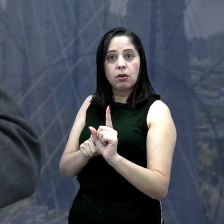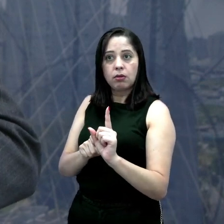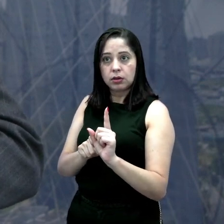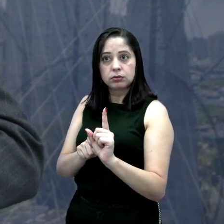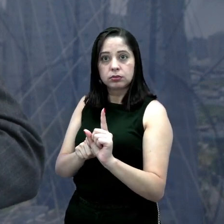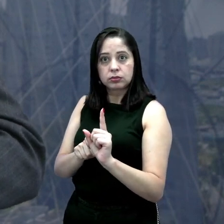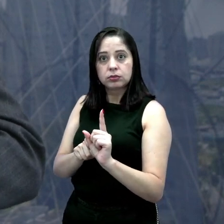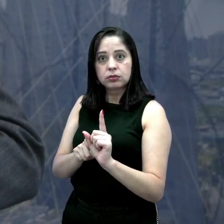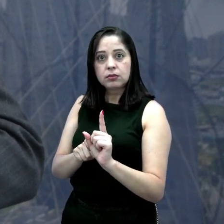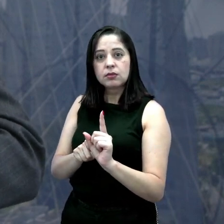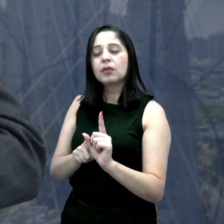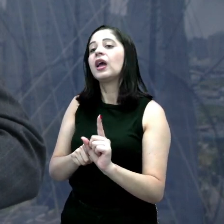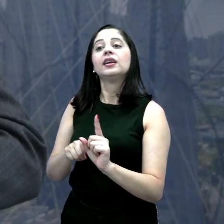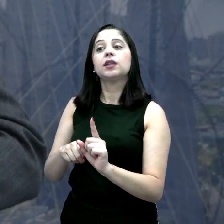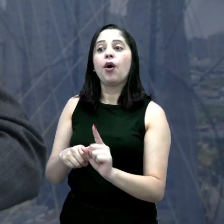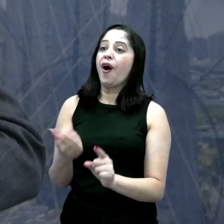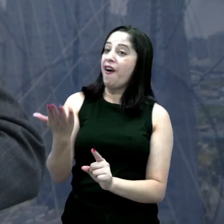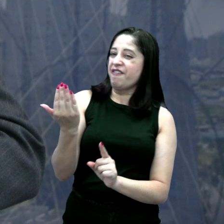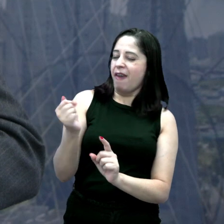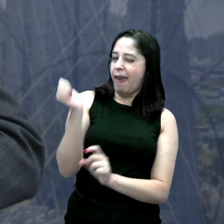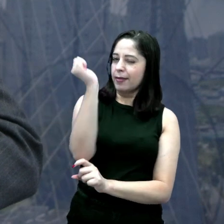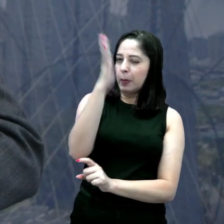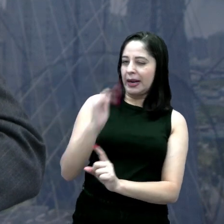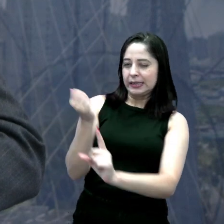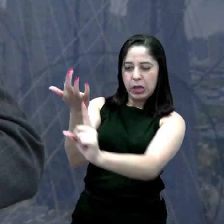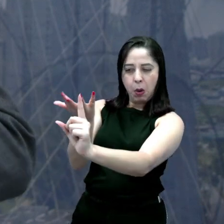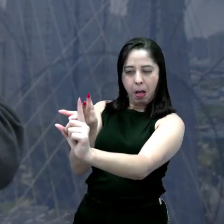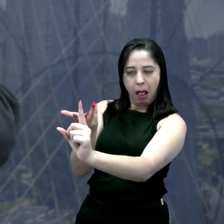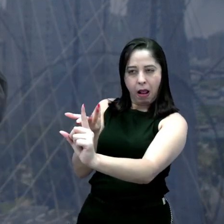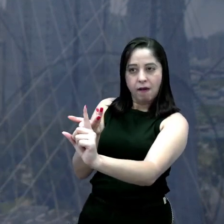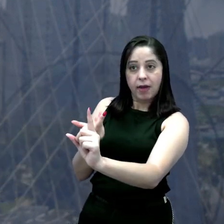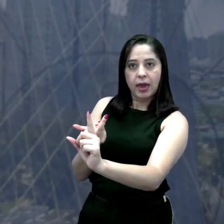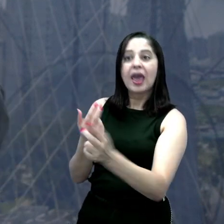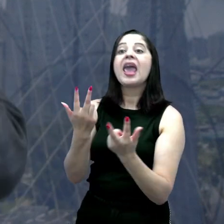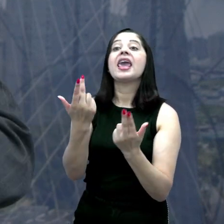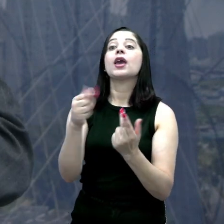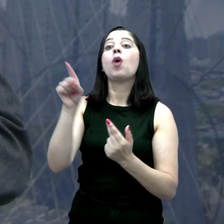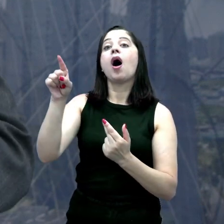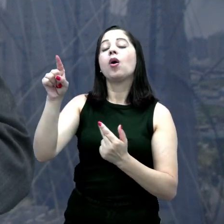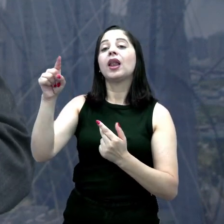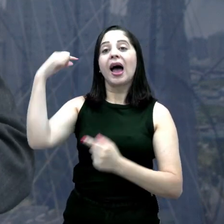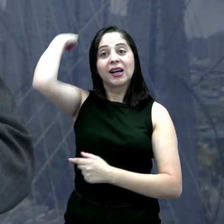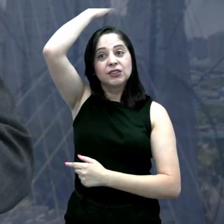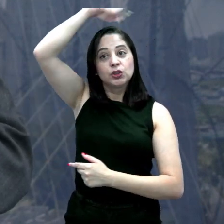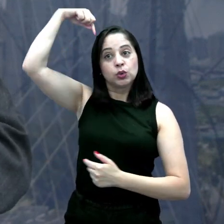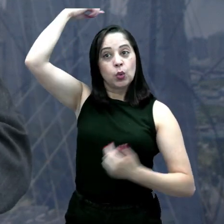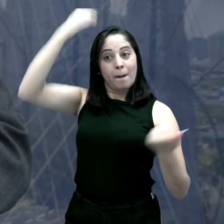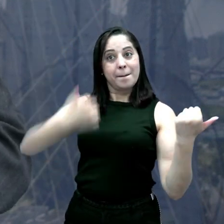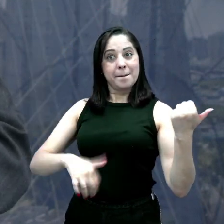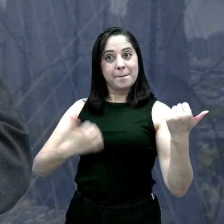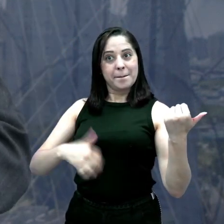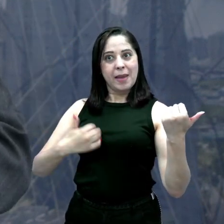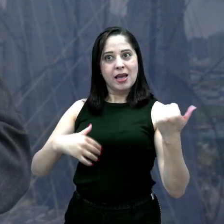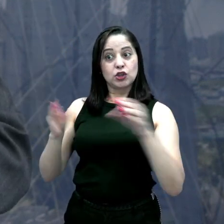mercado. Eu te levo para o Brasil, igual no México levam para o Texas.